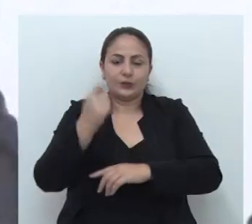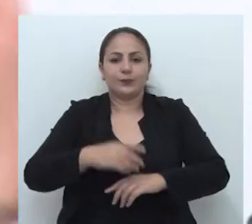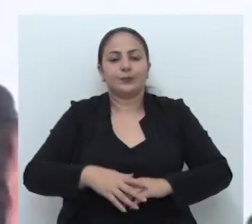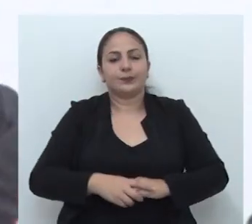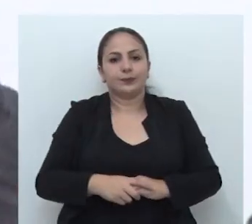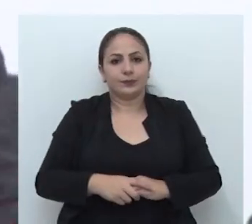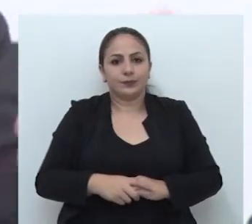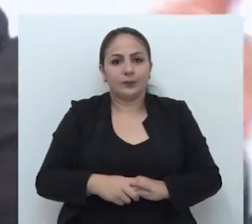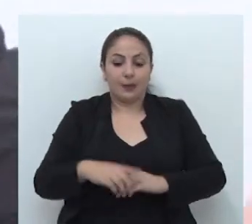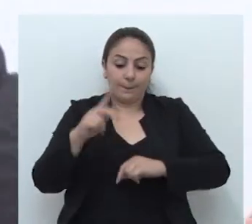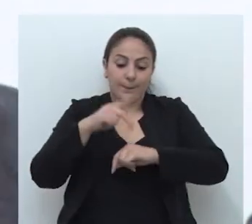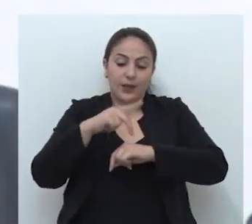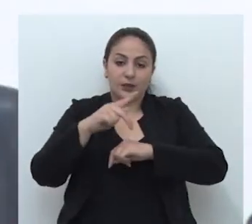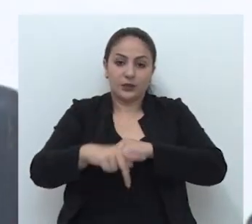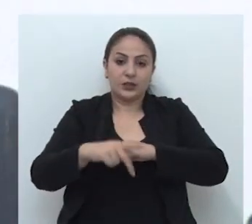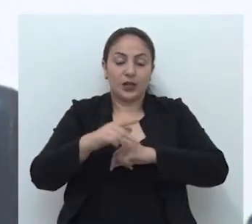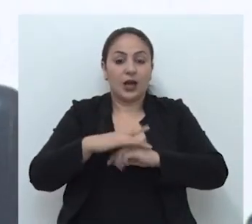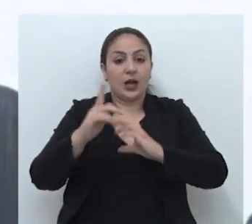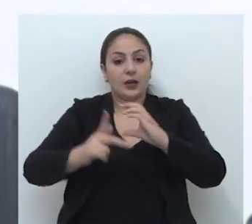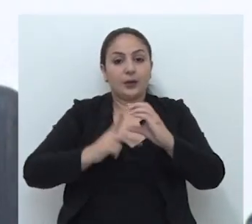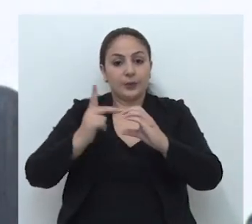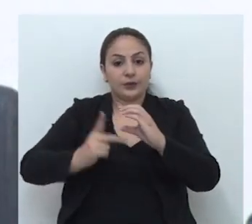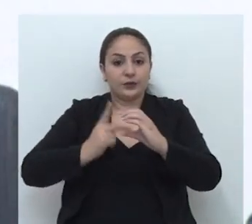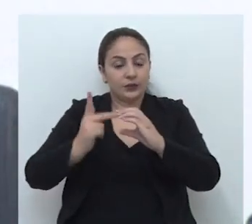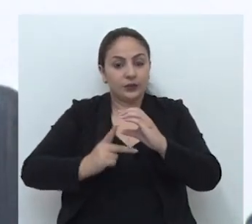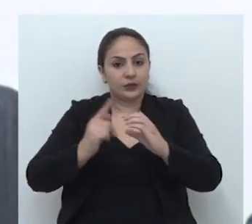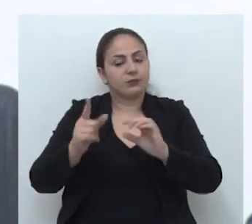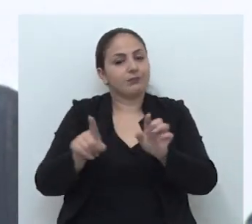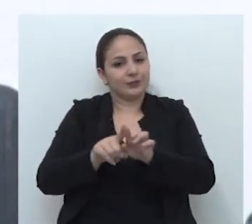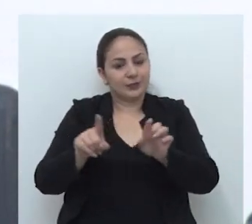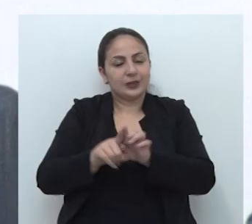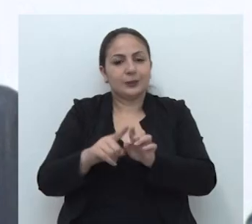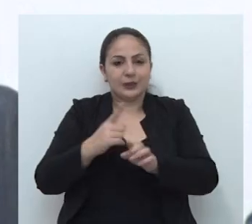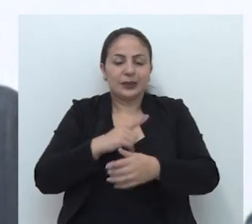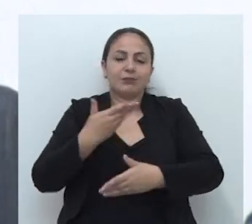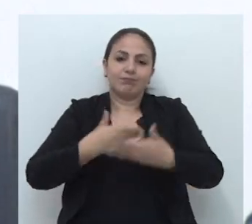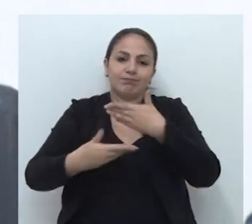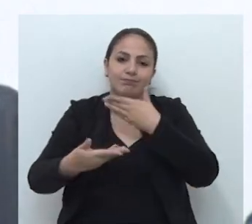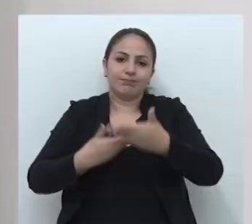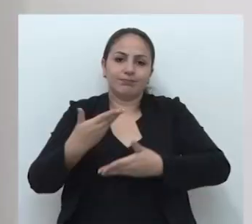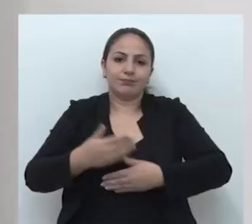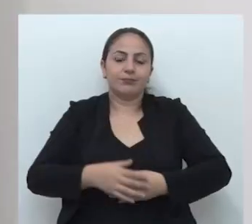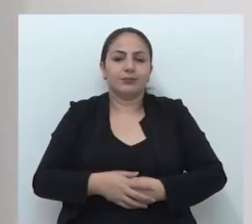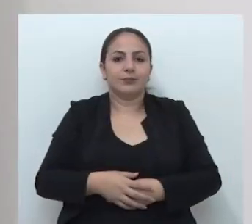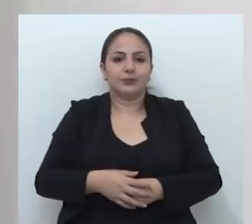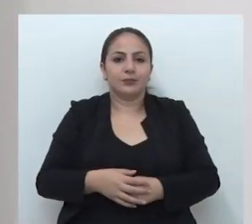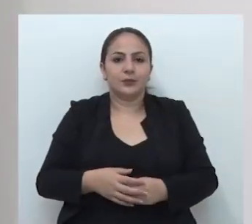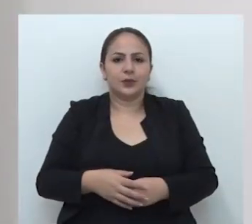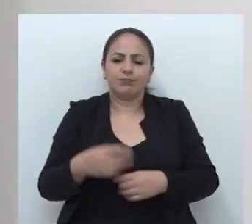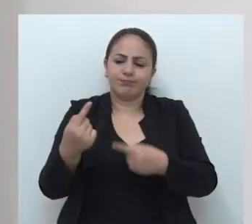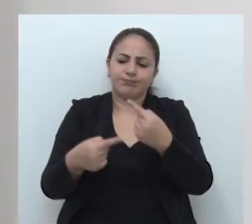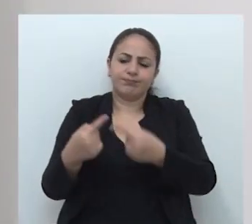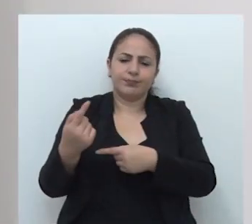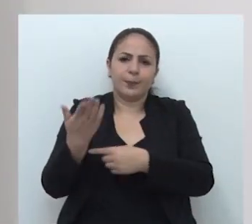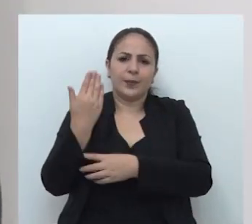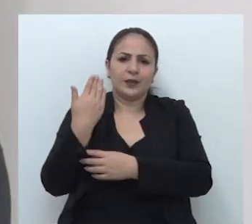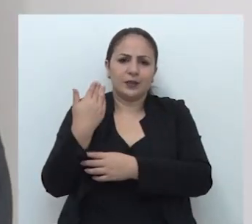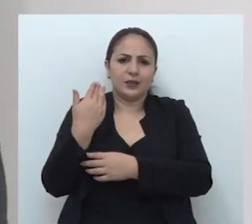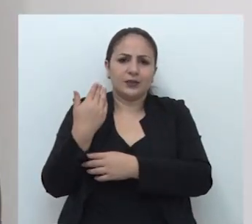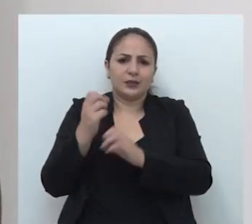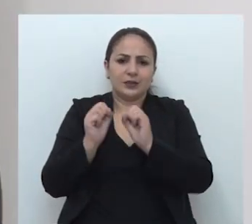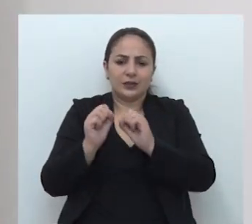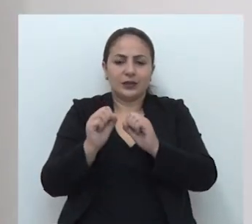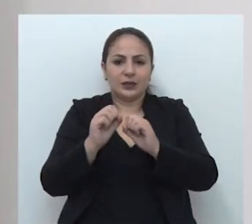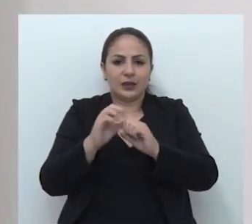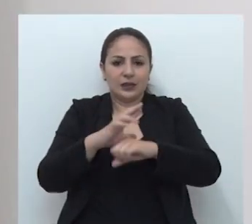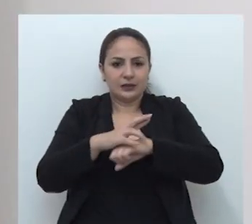Sul. Em Passo Fundo, a Câmara de Vereadores também está envolvida. Debatemos ano passado, na Frente de Segurança,